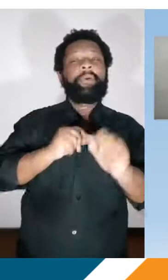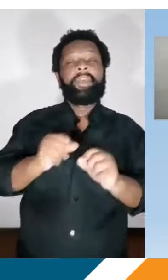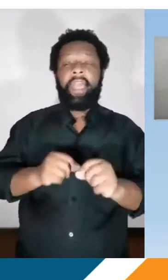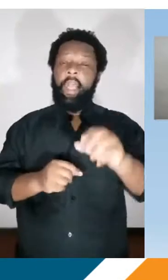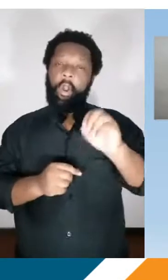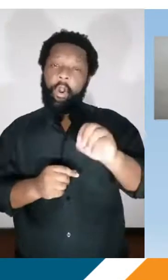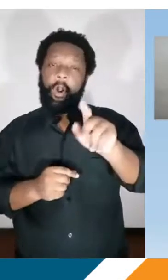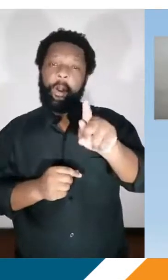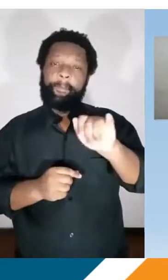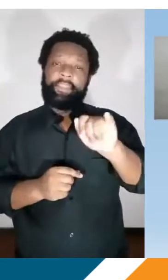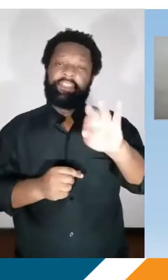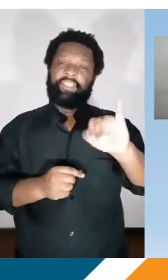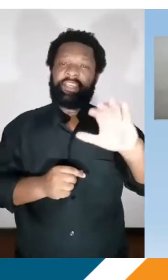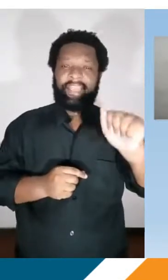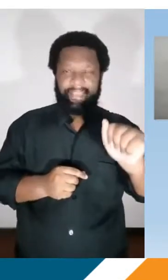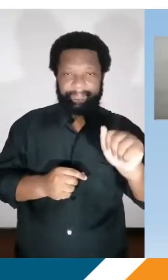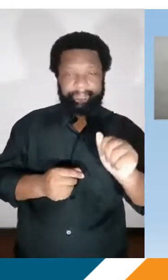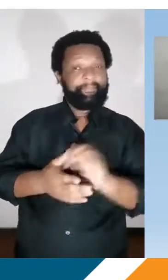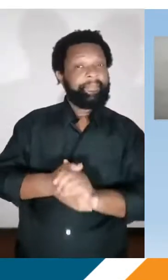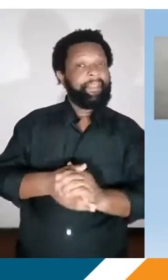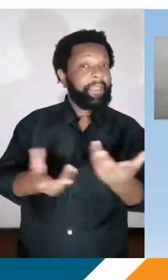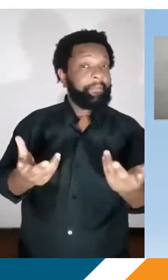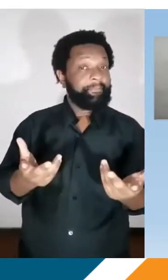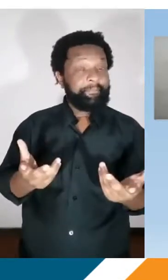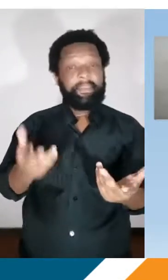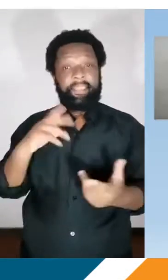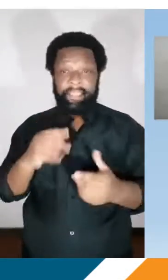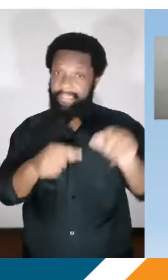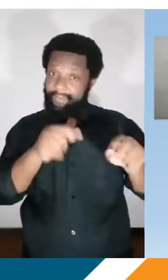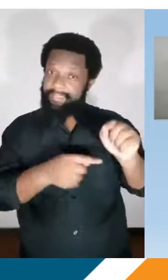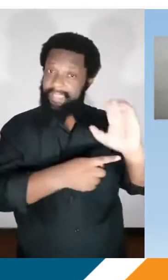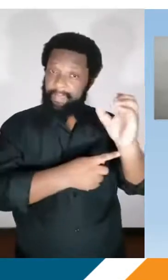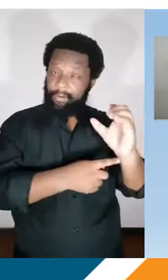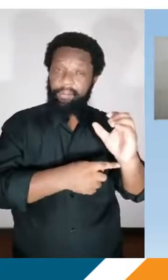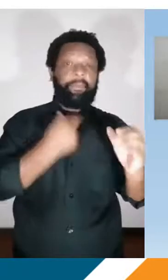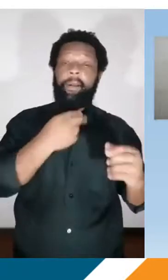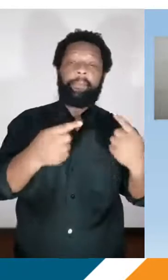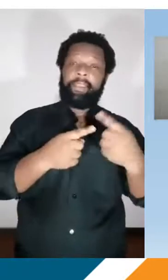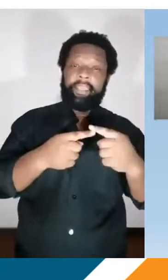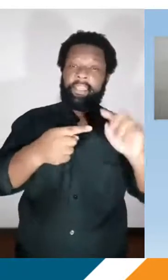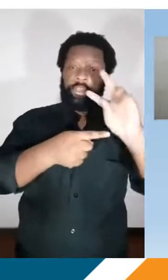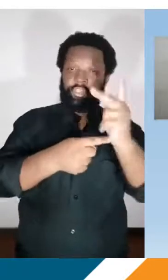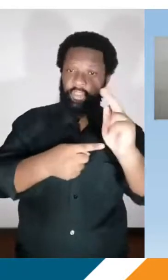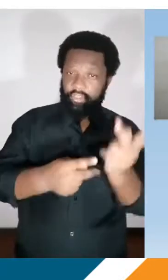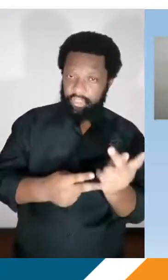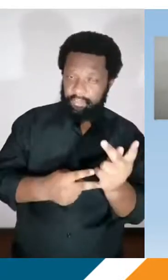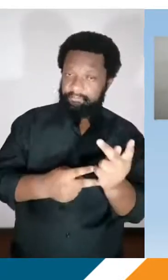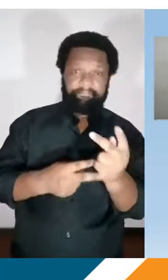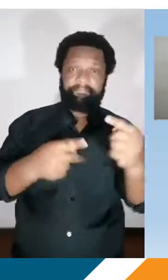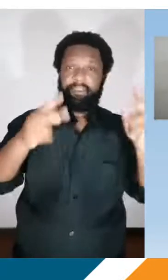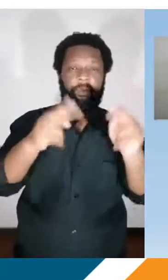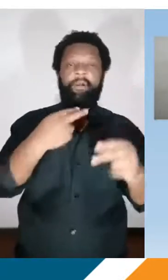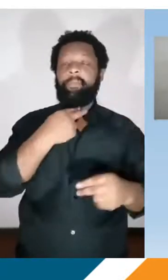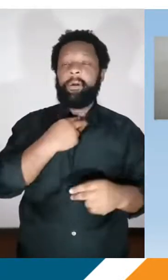saber que isso é uma isomeria ótica ou óptica, que também é falada. Tá? Então, repara, esse carbono não pode ser, tem 2 hidrogênios, 2 ligantes iguais,